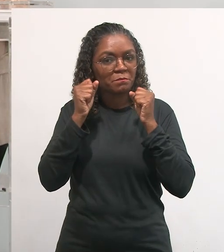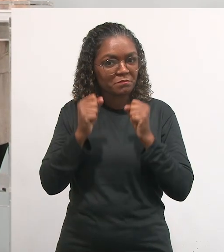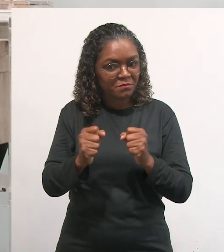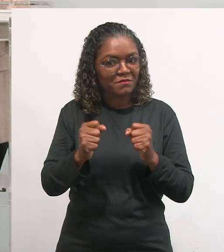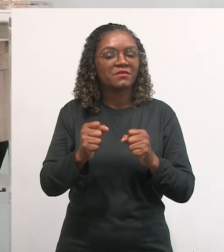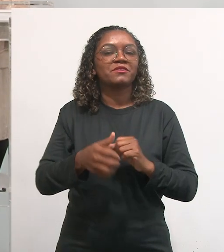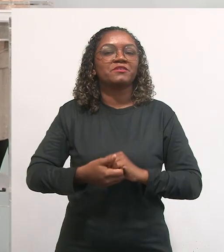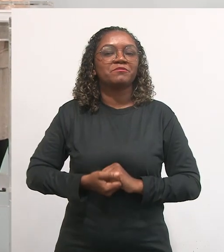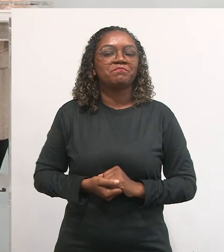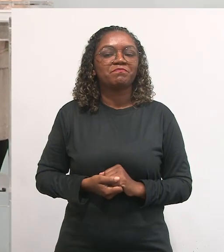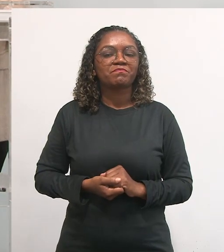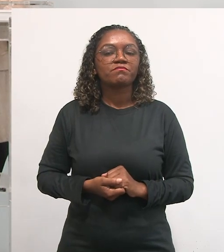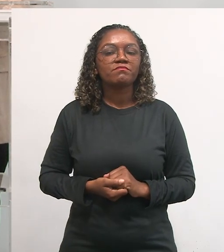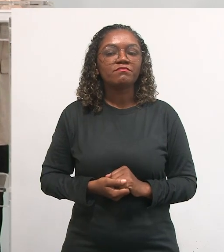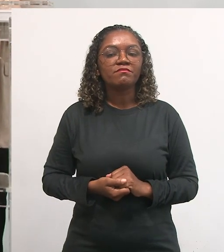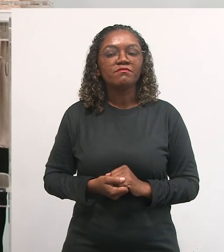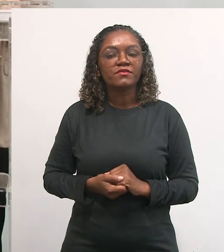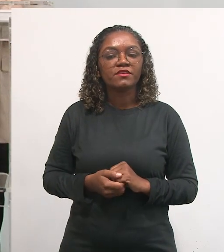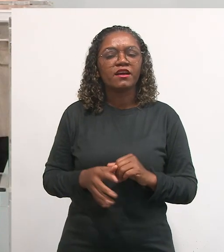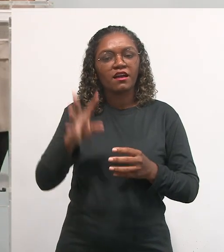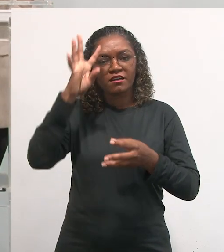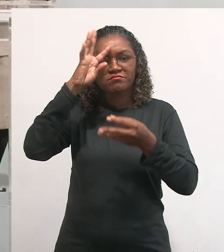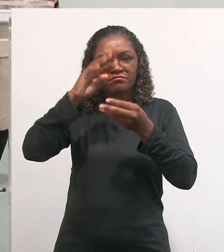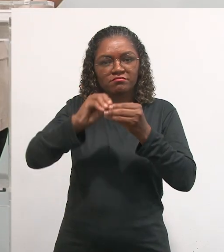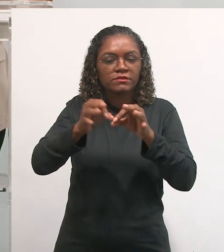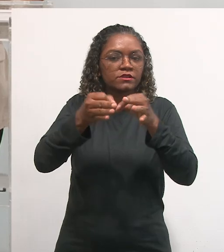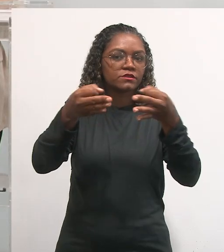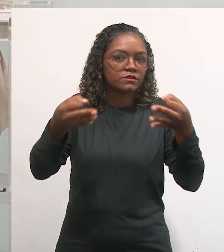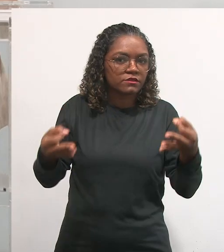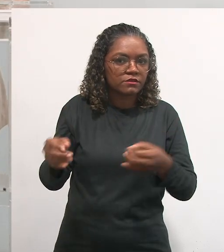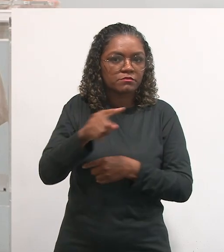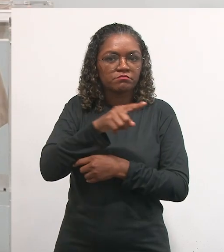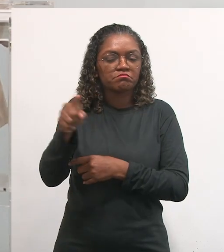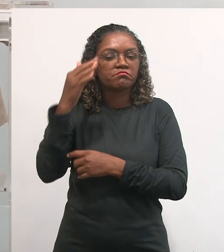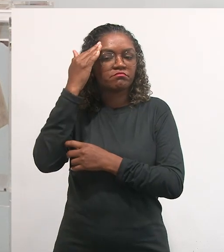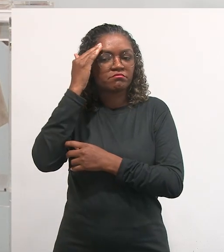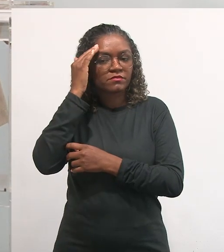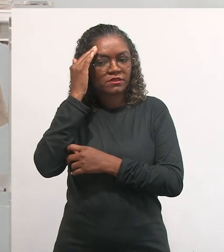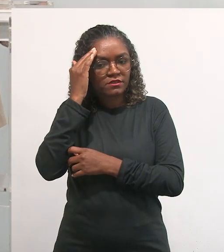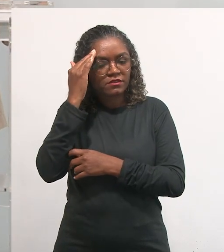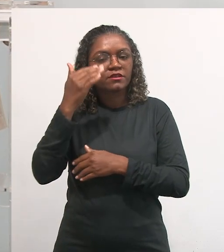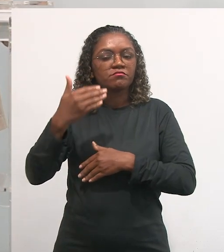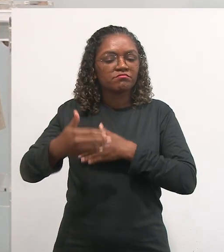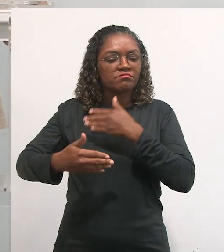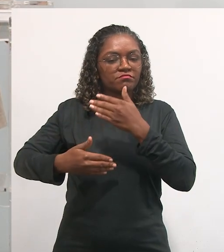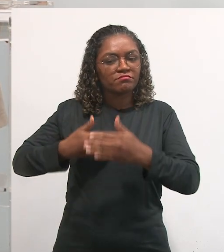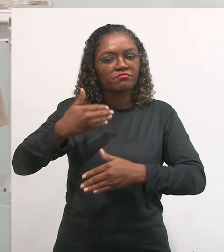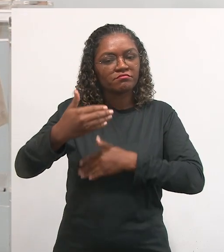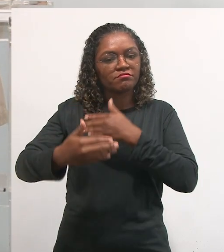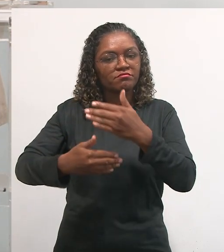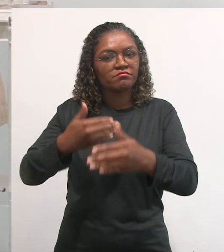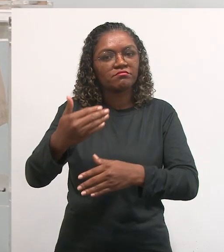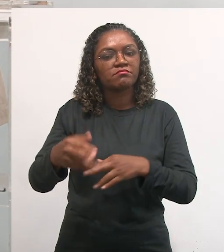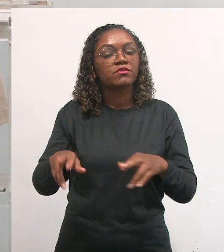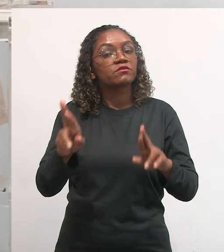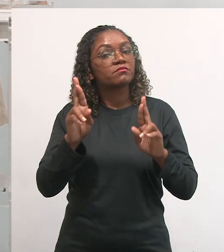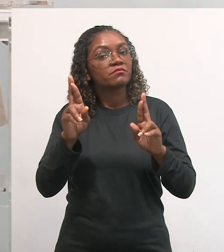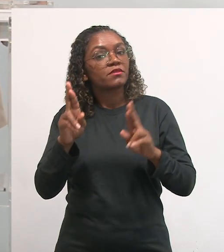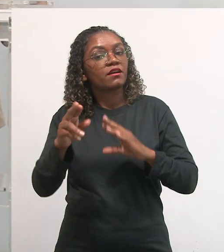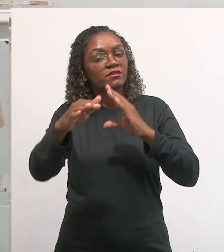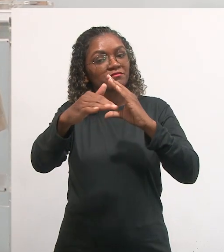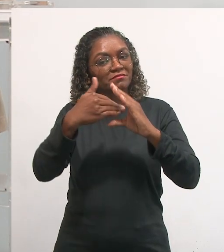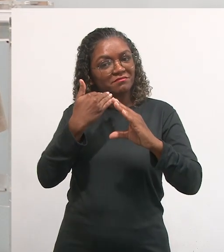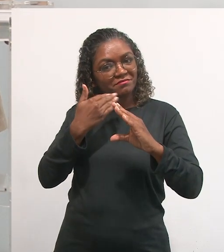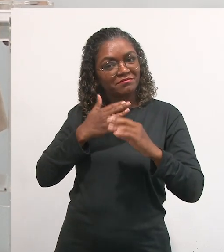sua disposição aqui no ambiente virtual tá certo aqui a gente traz as noções para você entender e a gente vai conversando conversando eu